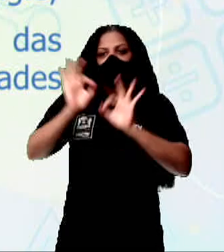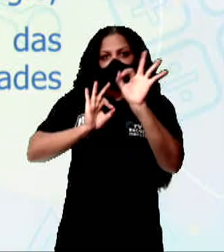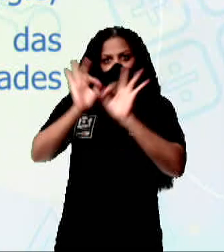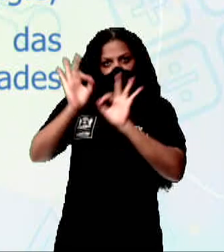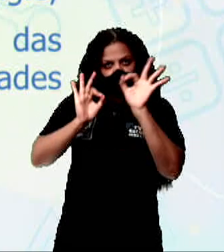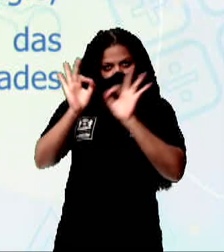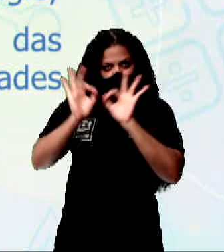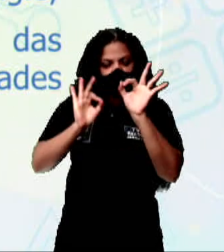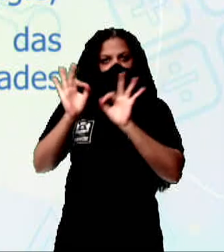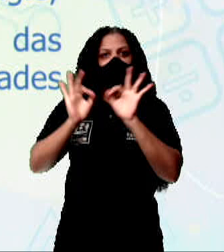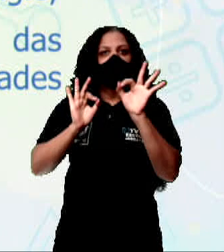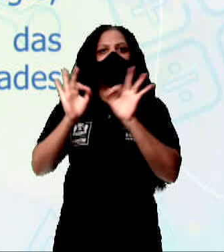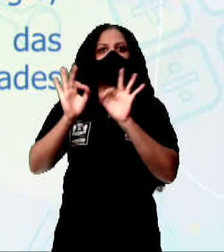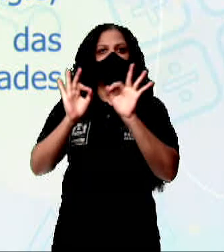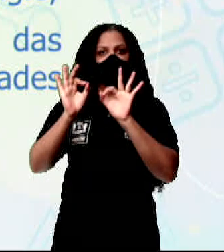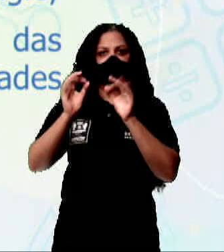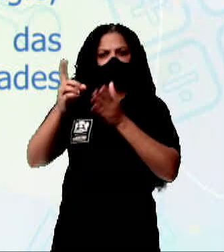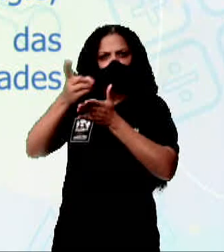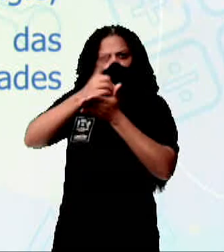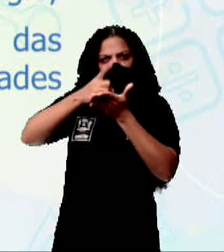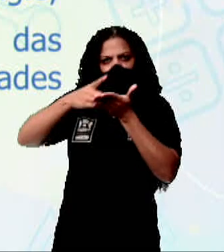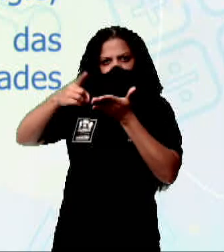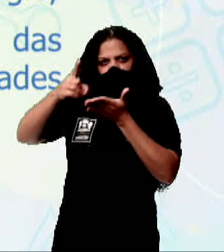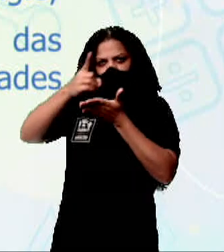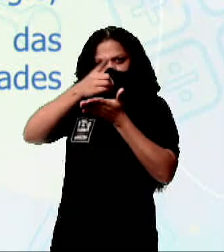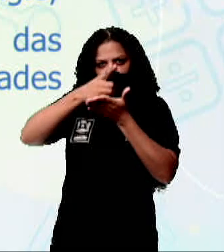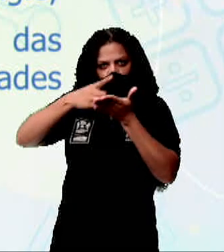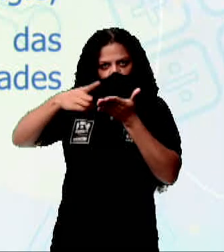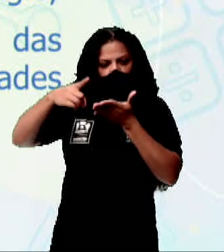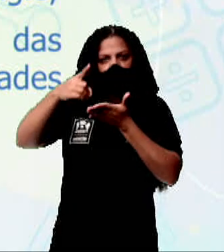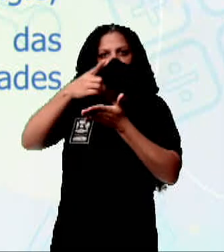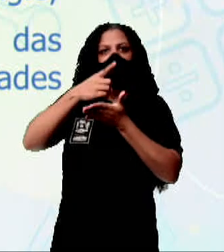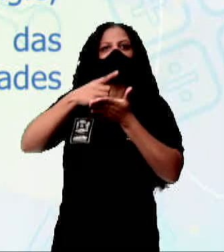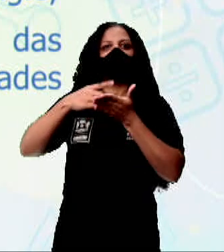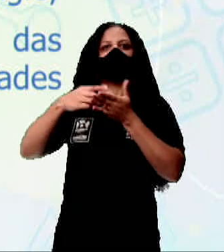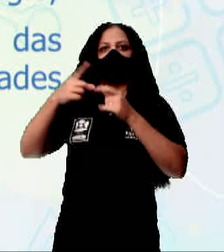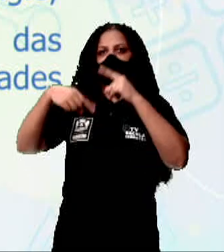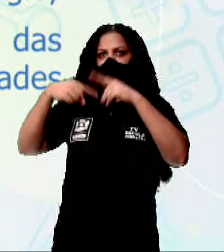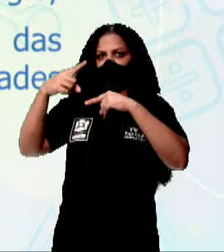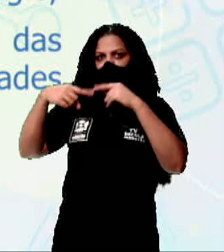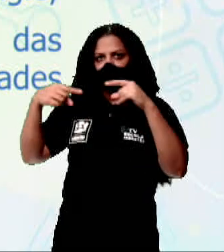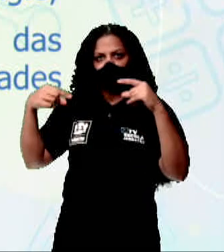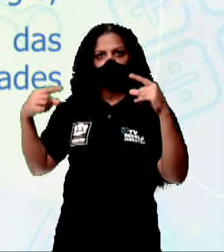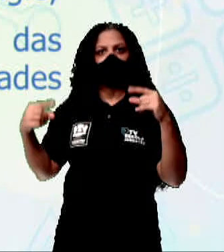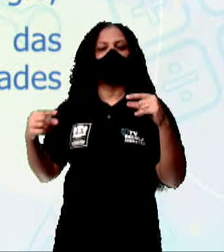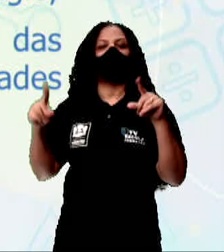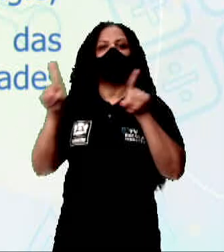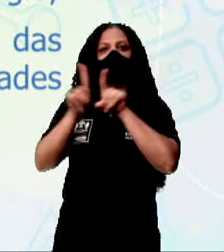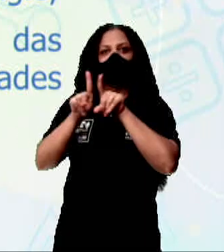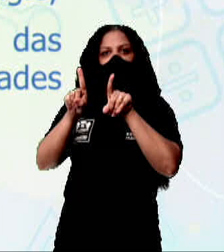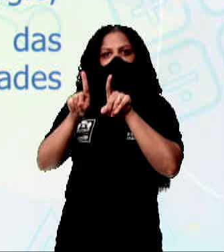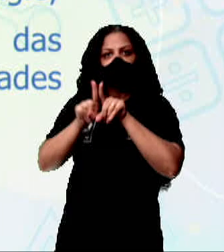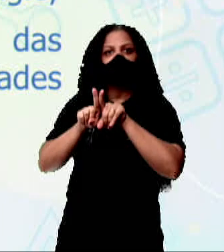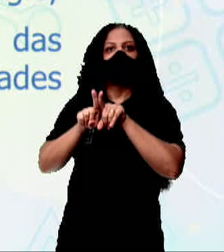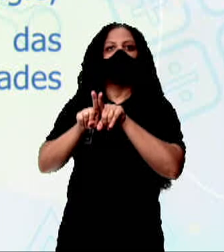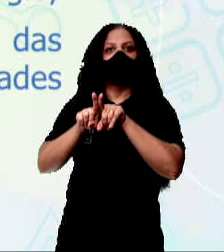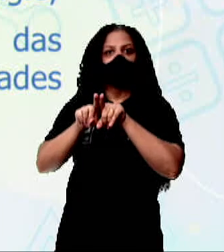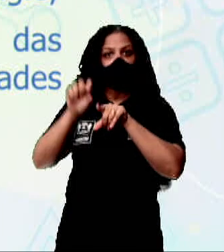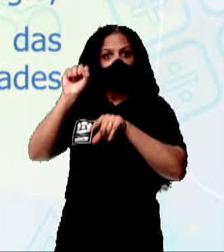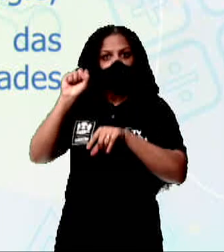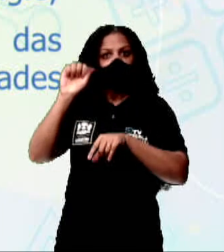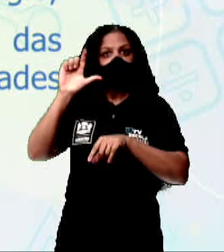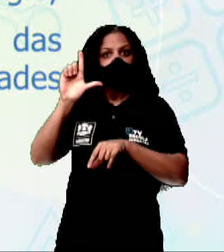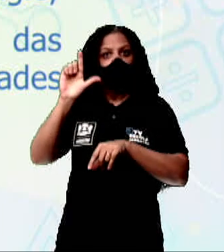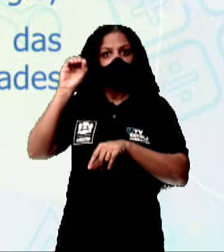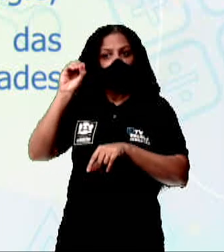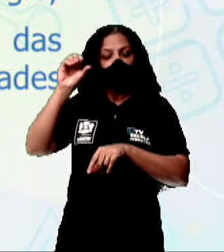o produto que você inventou, produza um anúncio publicitário, use slogan. Então, veja, onde vai encontrar, onde você vai